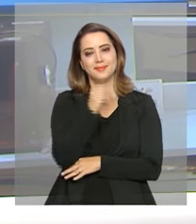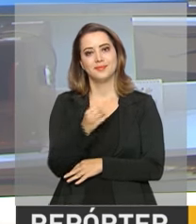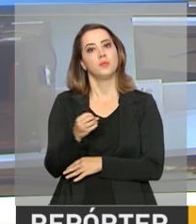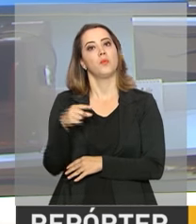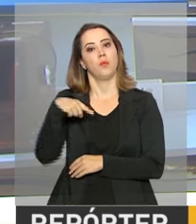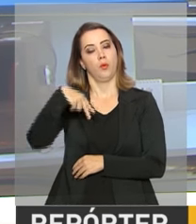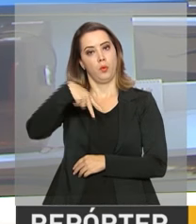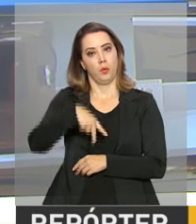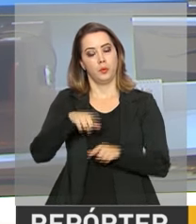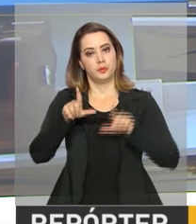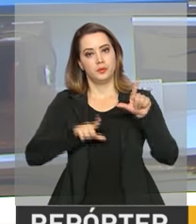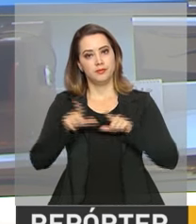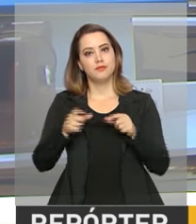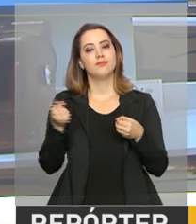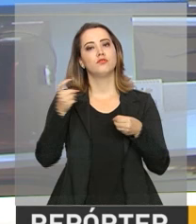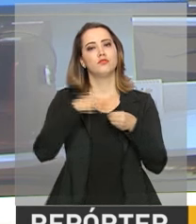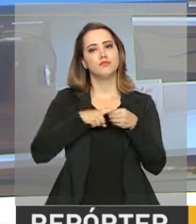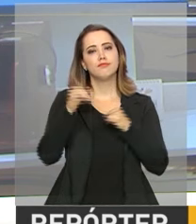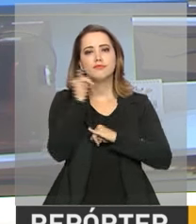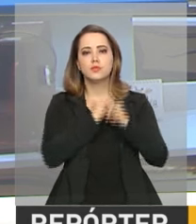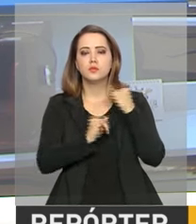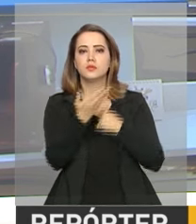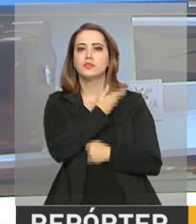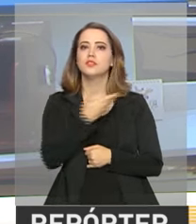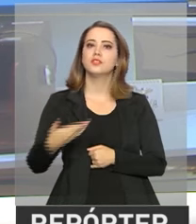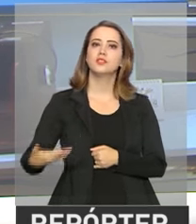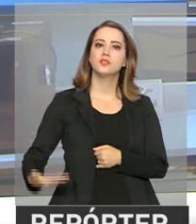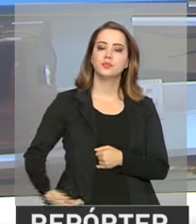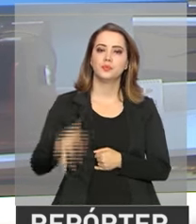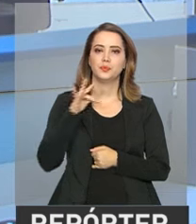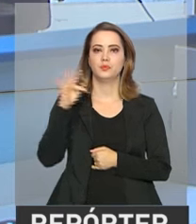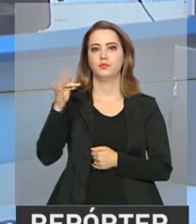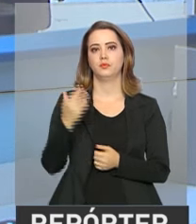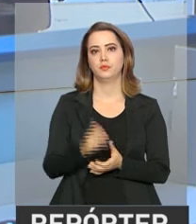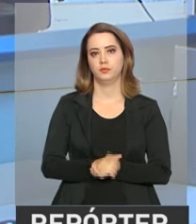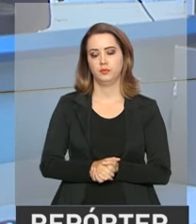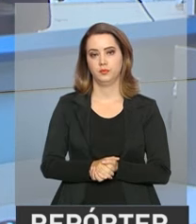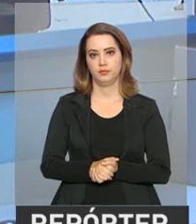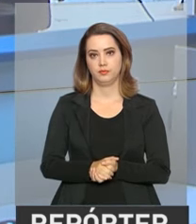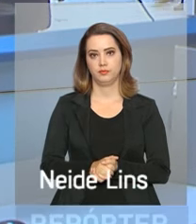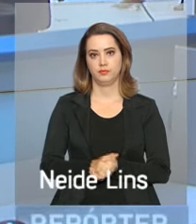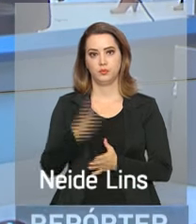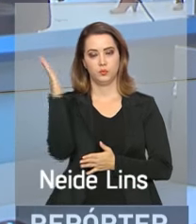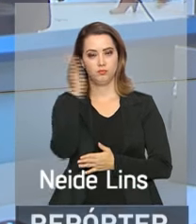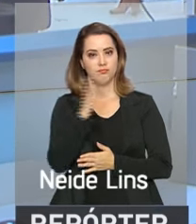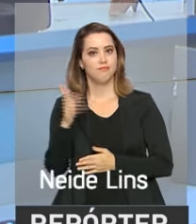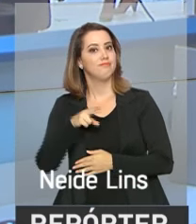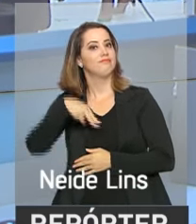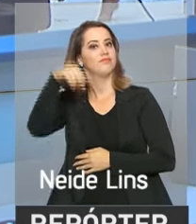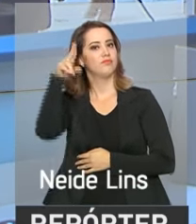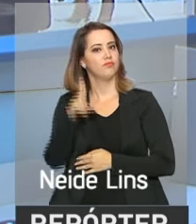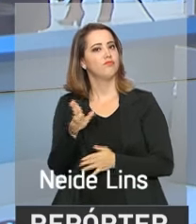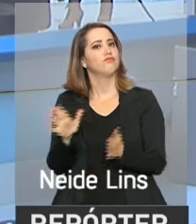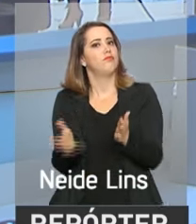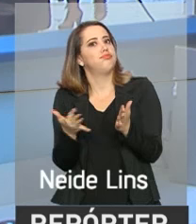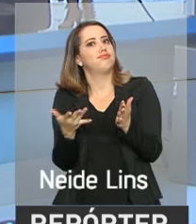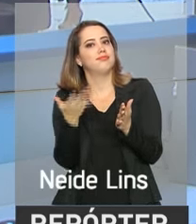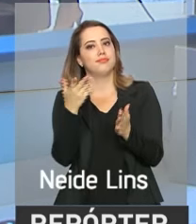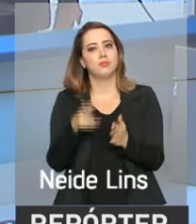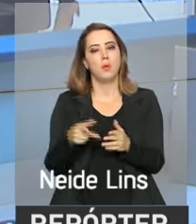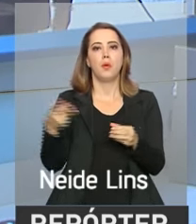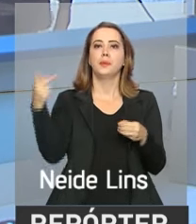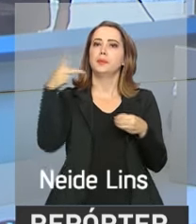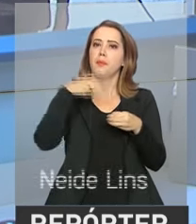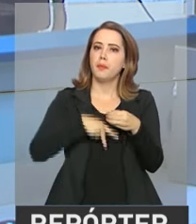Olá, o repórter NBR está de volta com as notícias do governo federal. O Brasil nunca produziu tanto